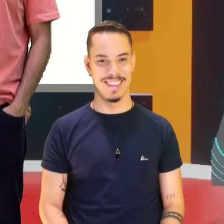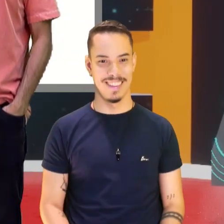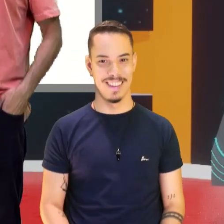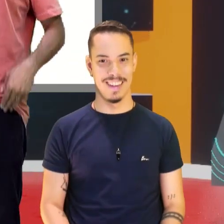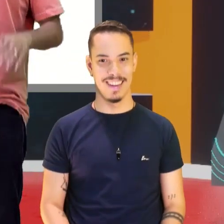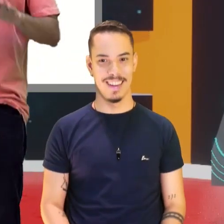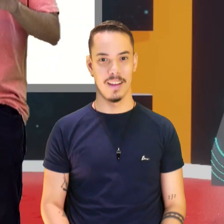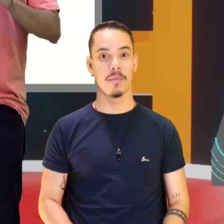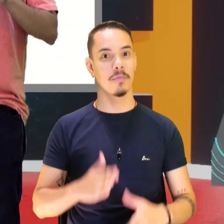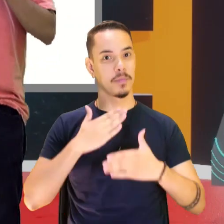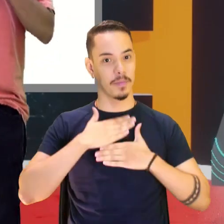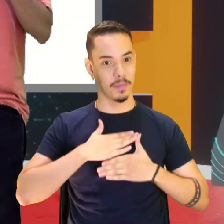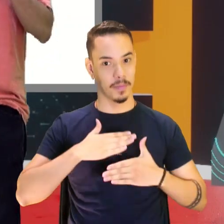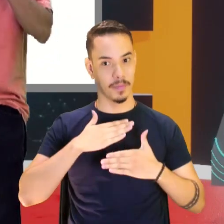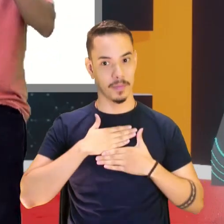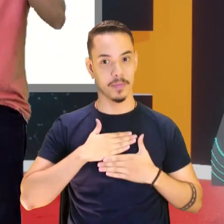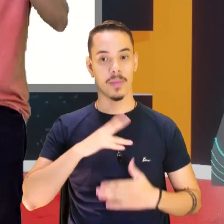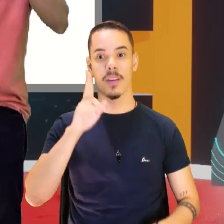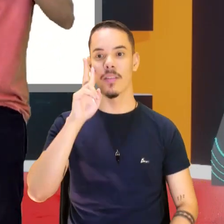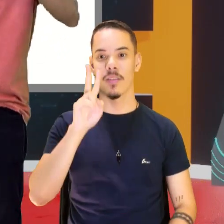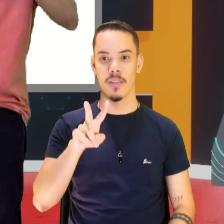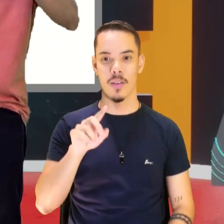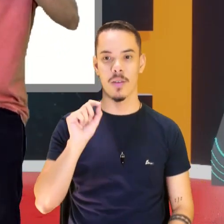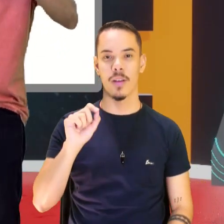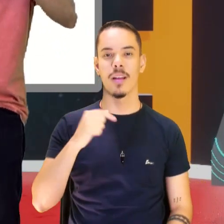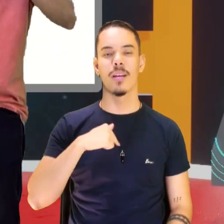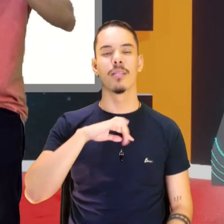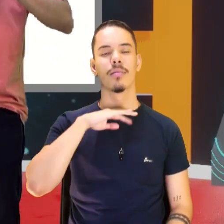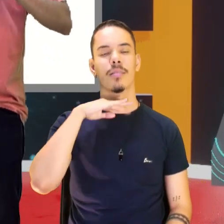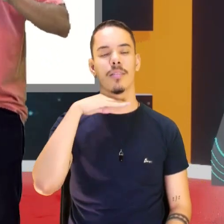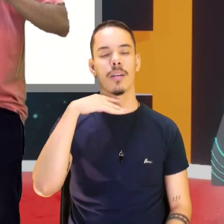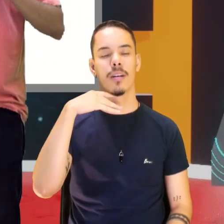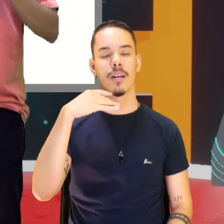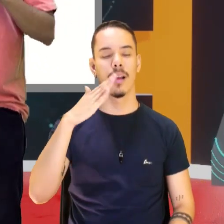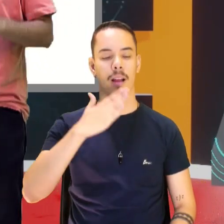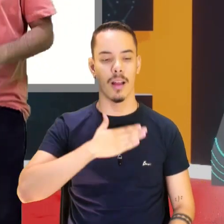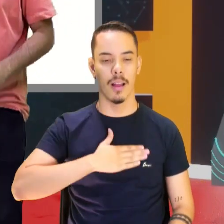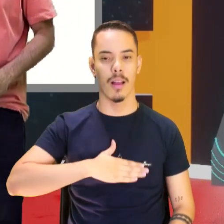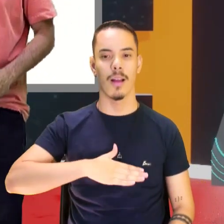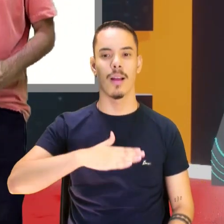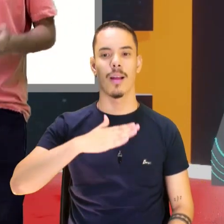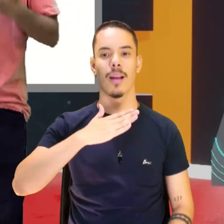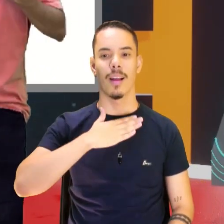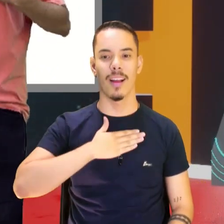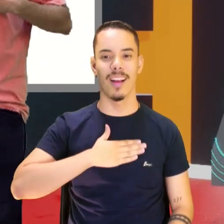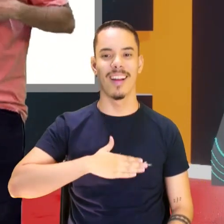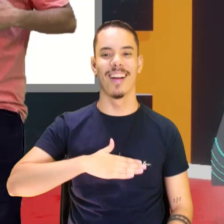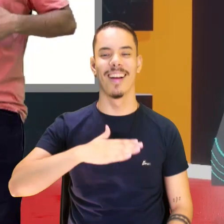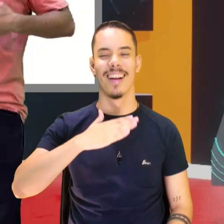chegar lá. Mas só assim, ó, você viu que até o timbre sonoro já deu aquela... Vamos falar um igual o Vitor.